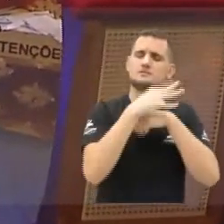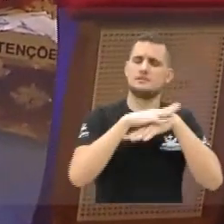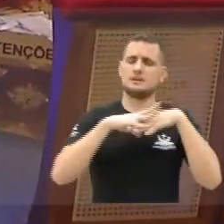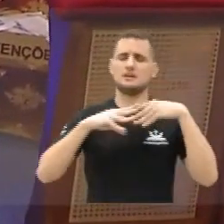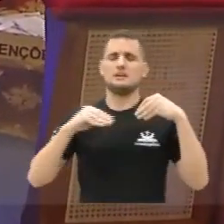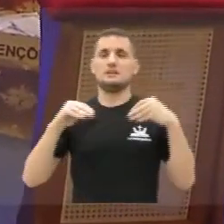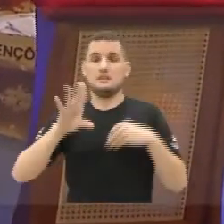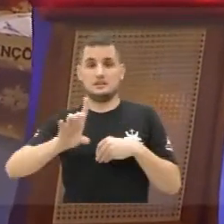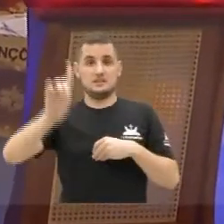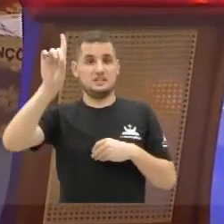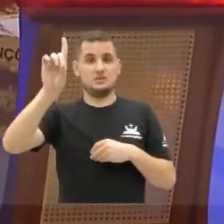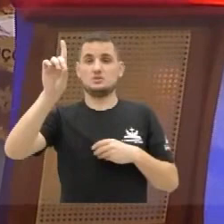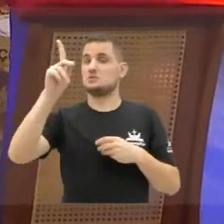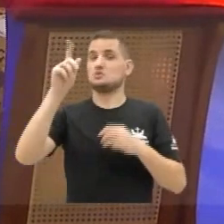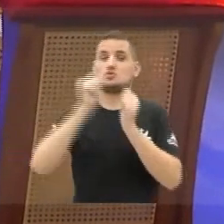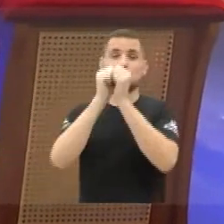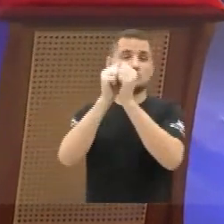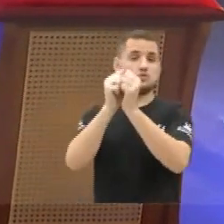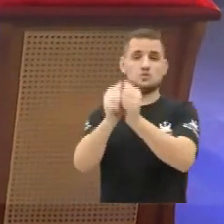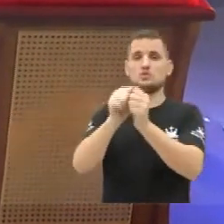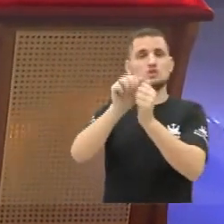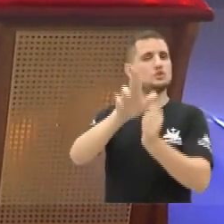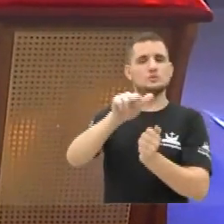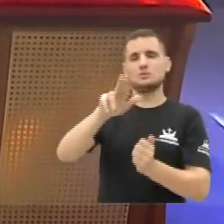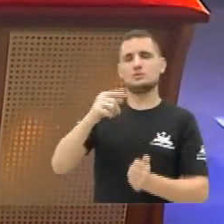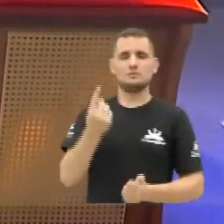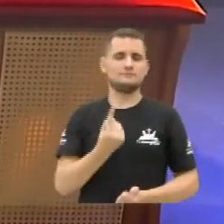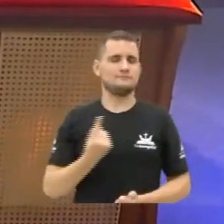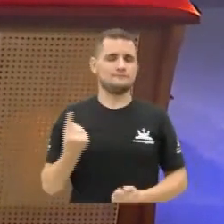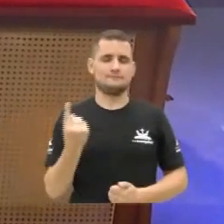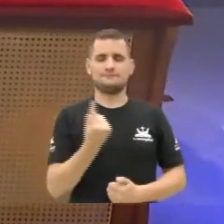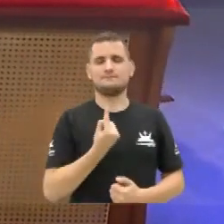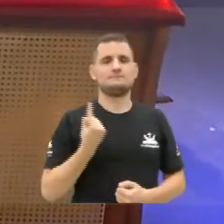meu Deus. Contigo não estou sozinho.